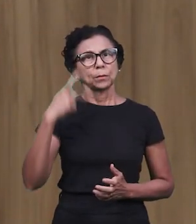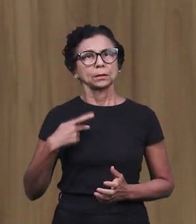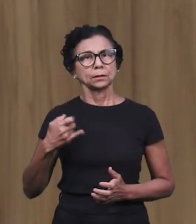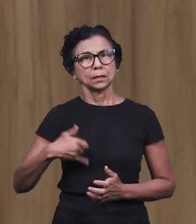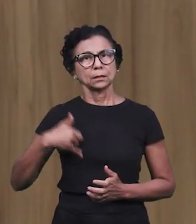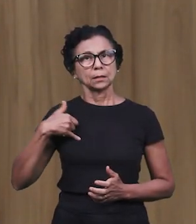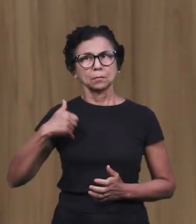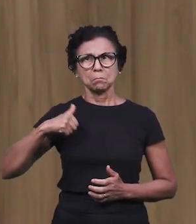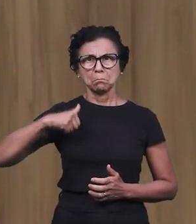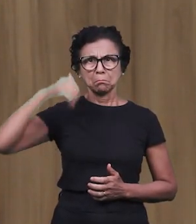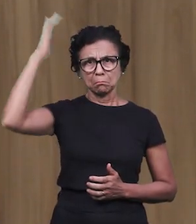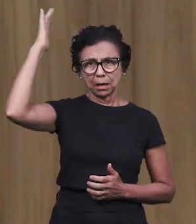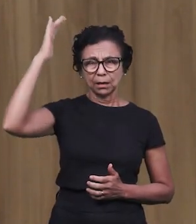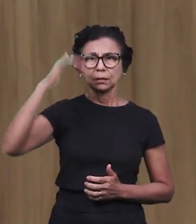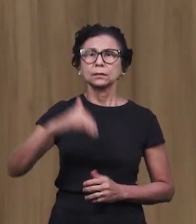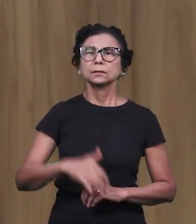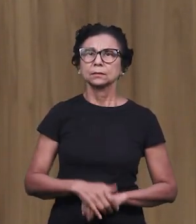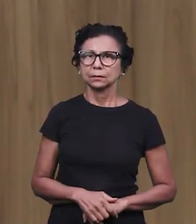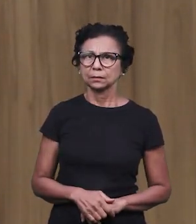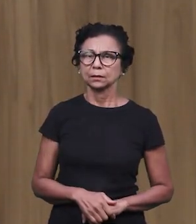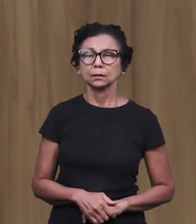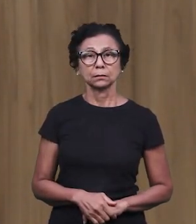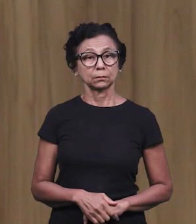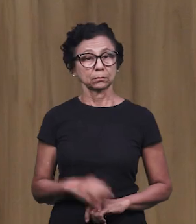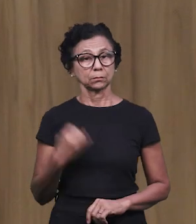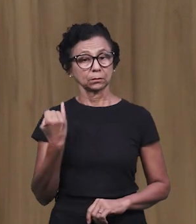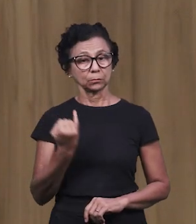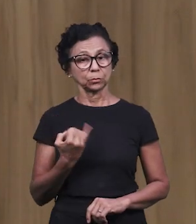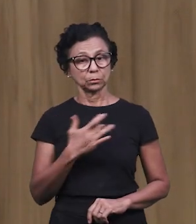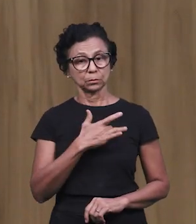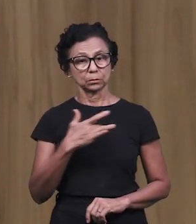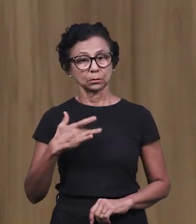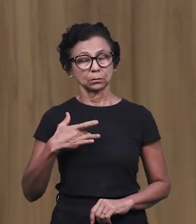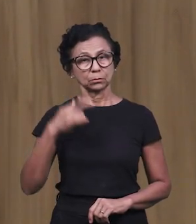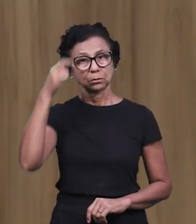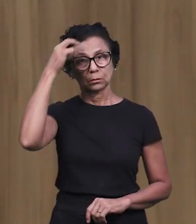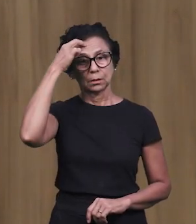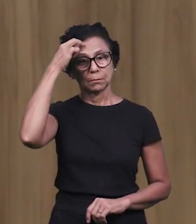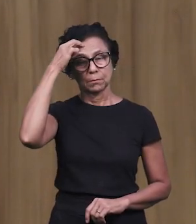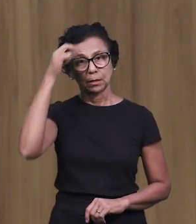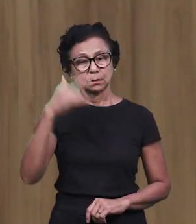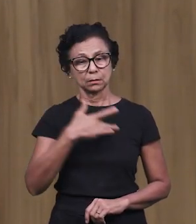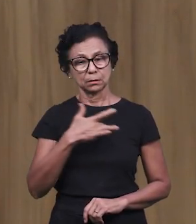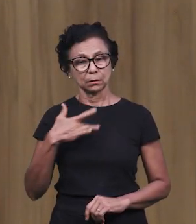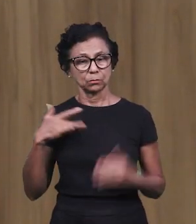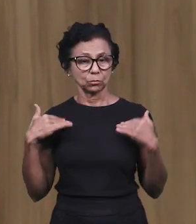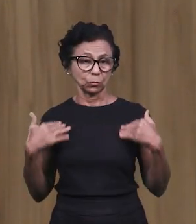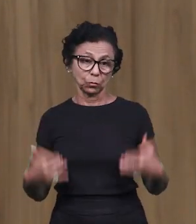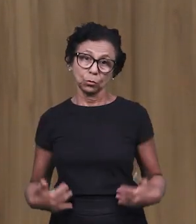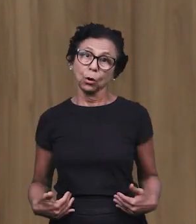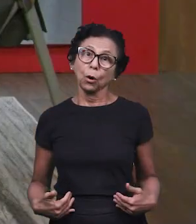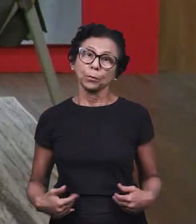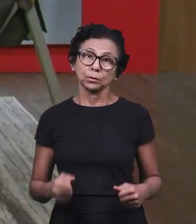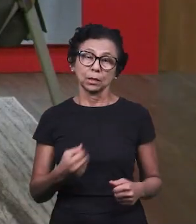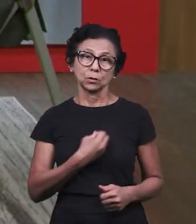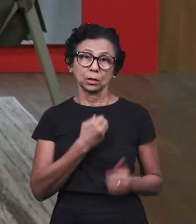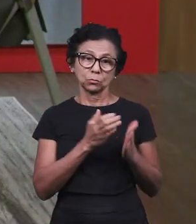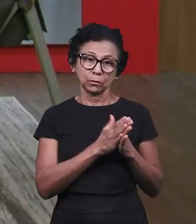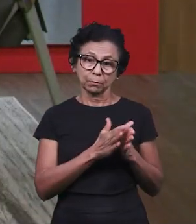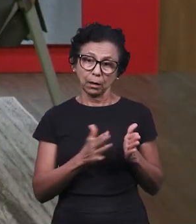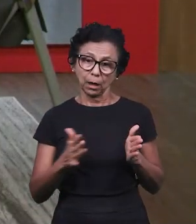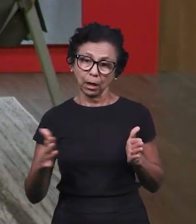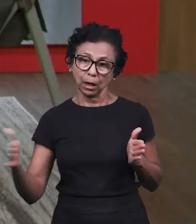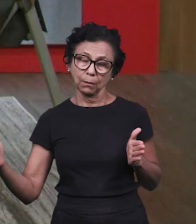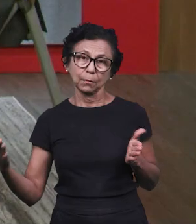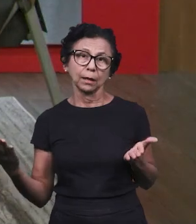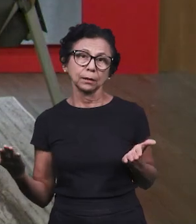né? Que você se manter com saúde física e mental para esse prolongamento que a ciência está dando ao homem. A ciência